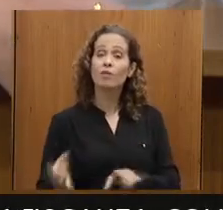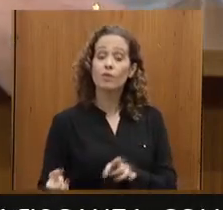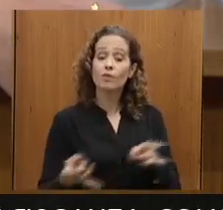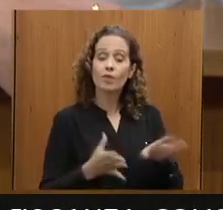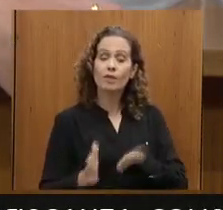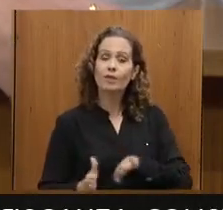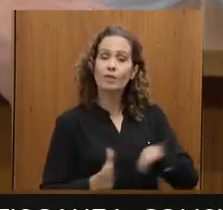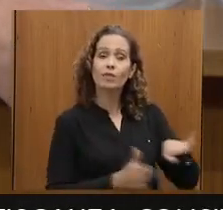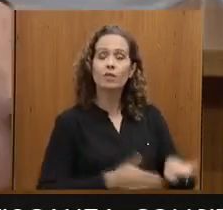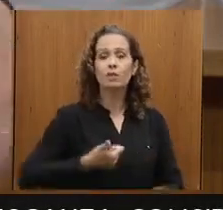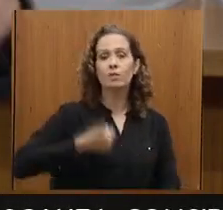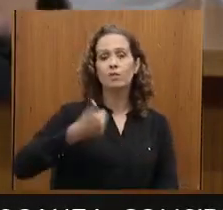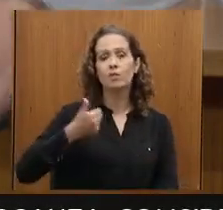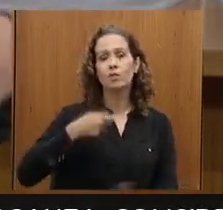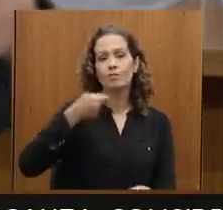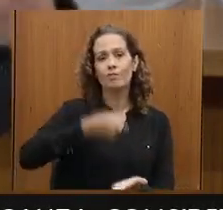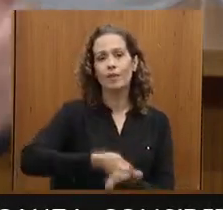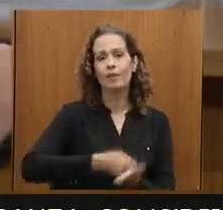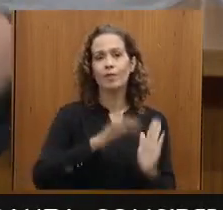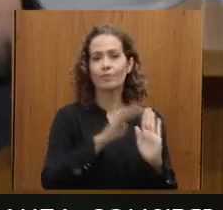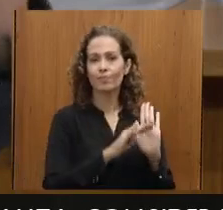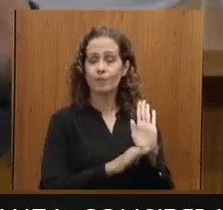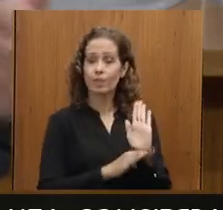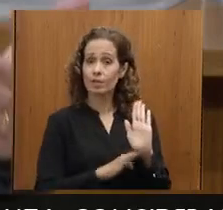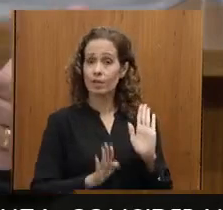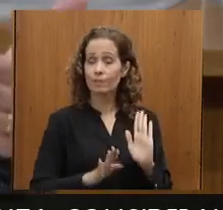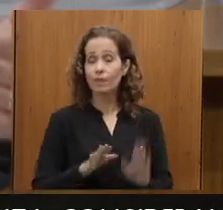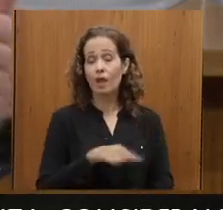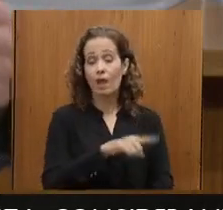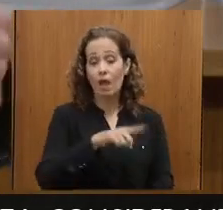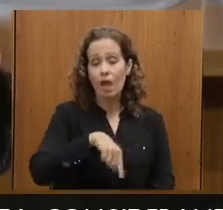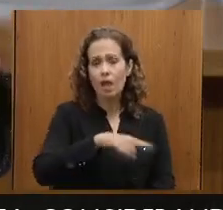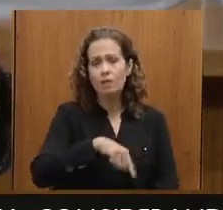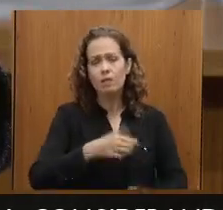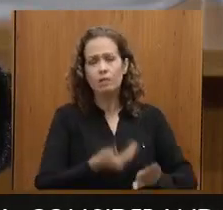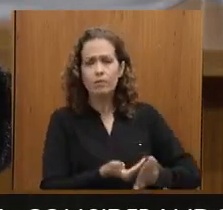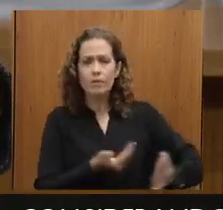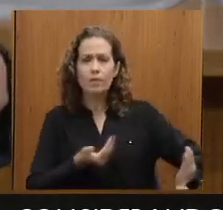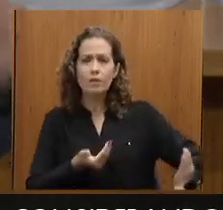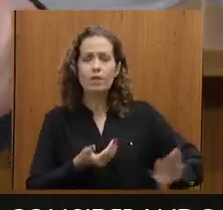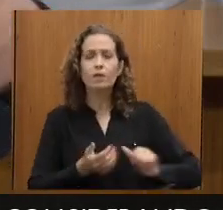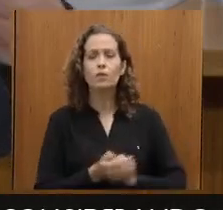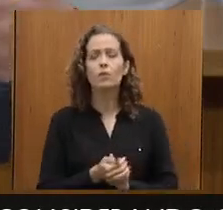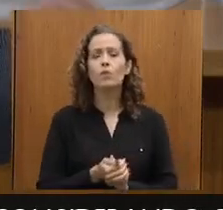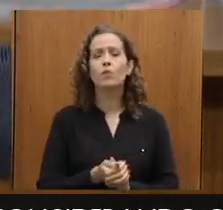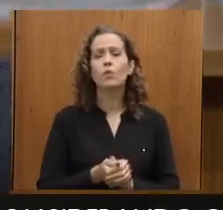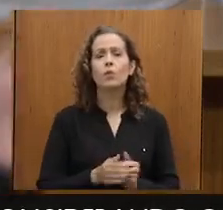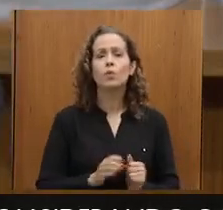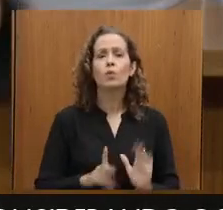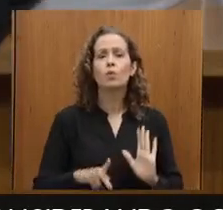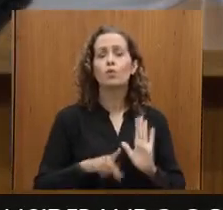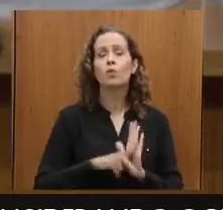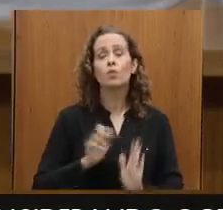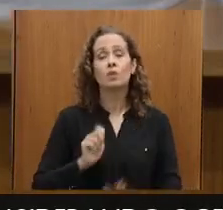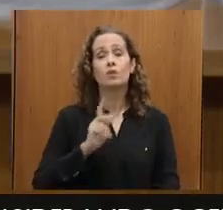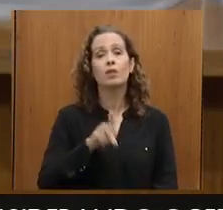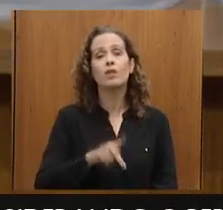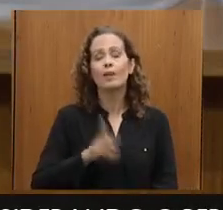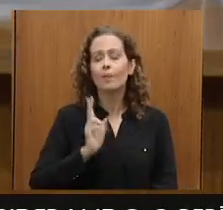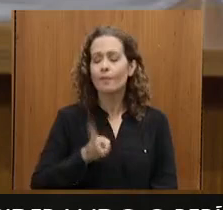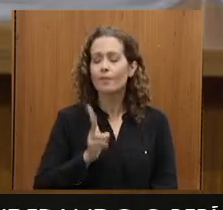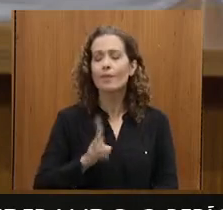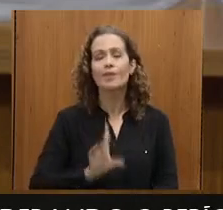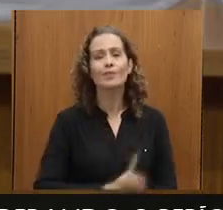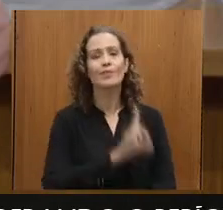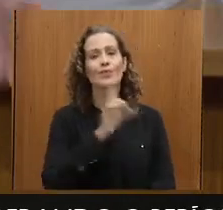por exemplo, da primeira lista de pagamento, ainda que tivessem se afastado para a aposentadoria na mesma data daqueles que